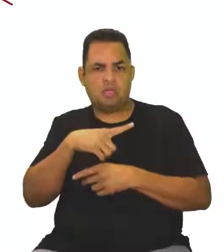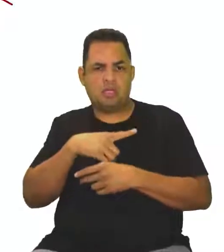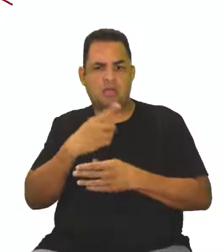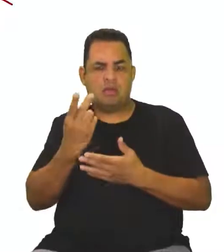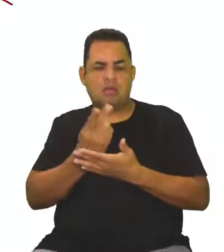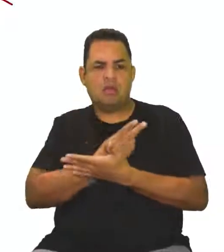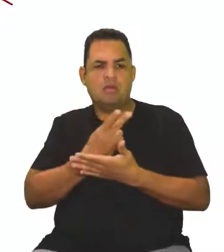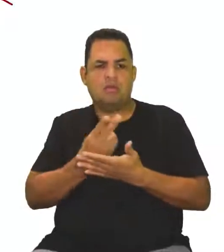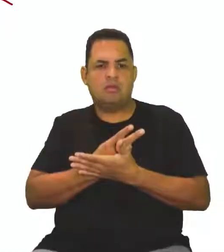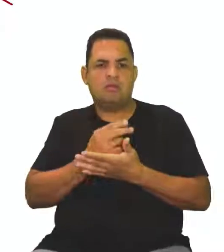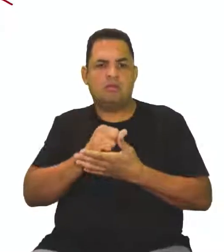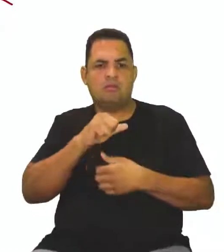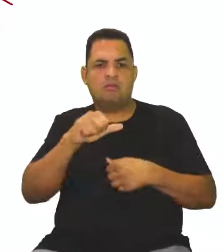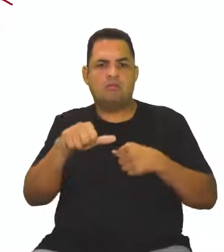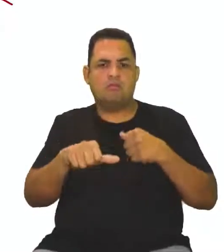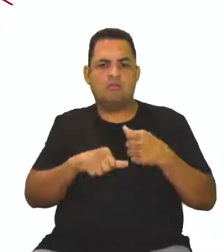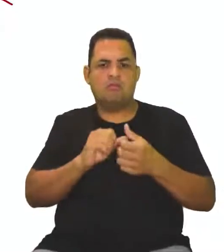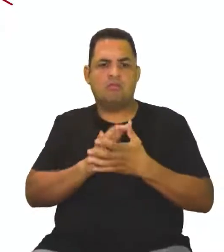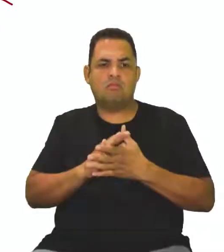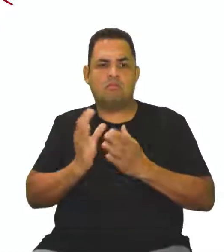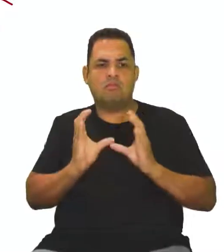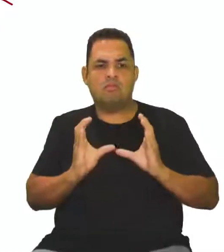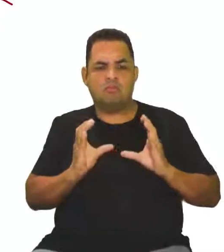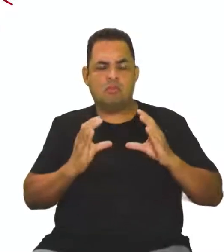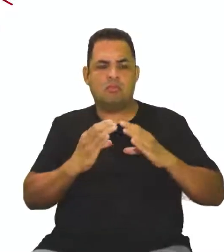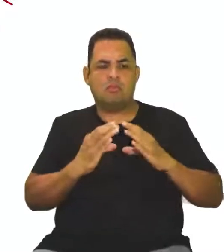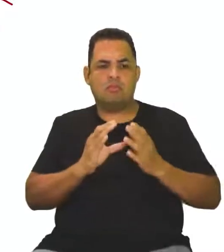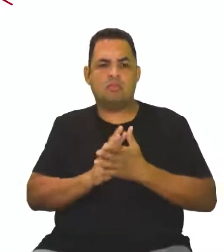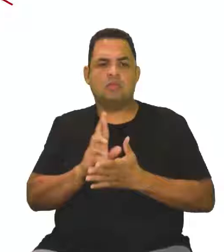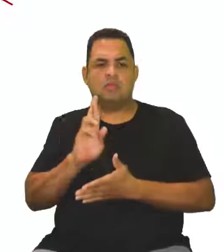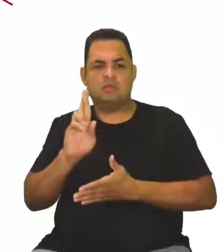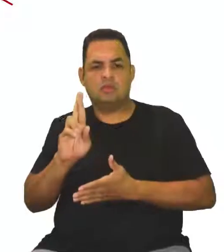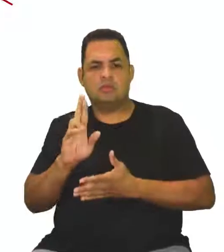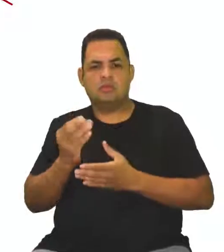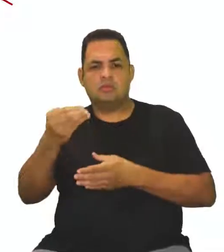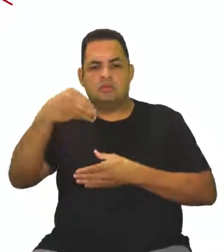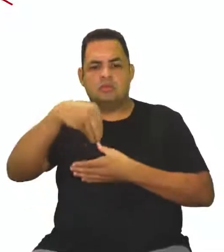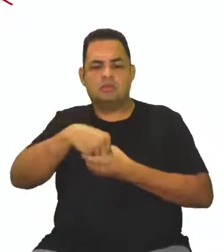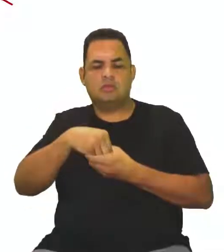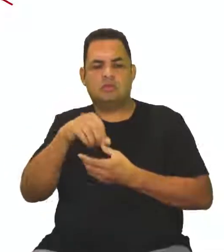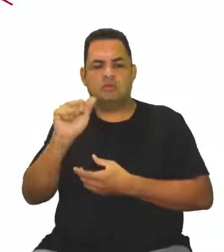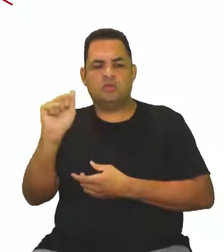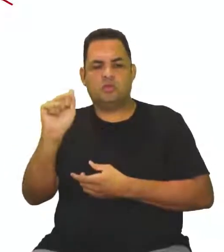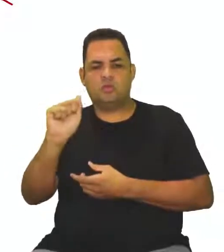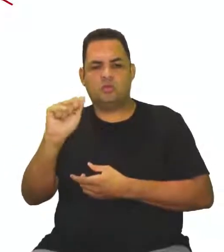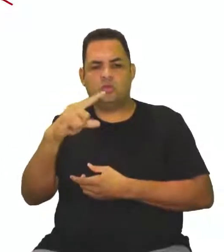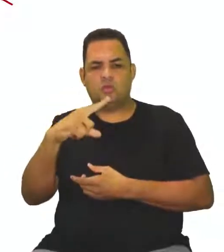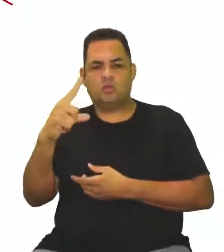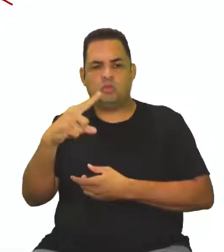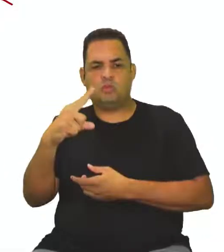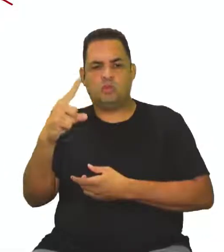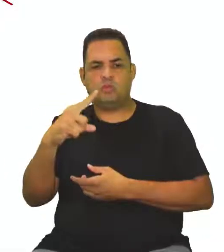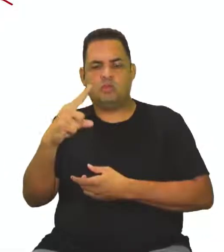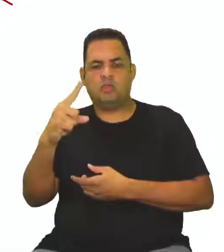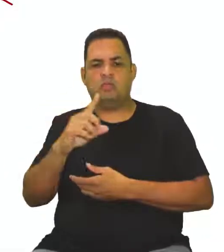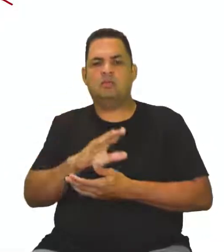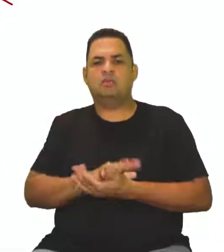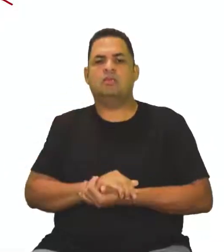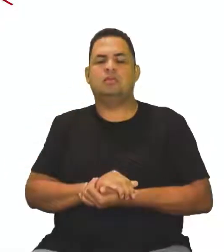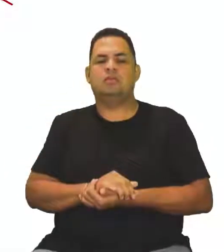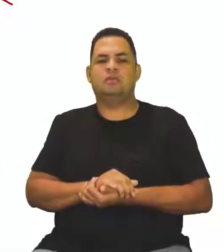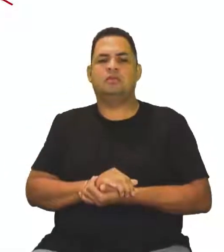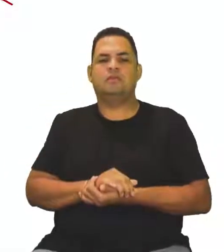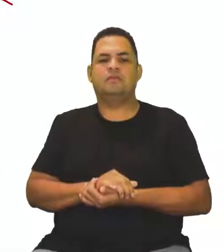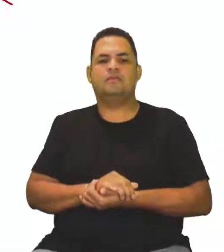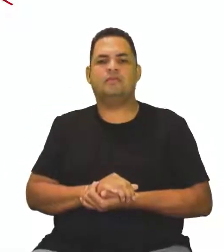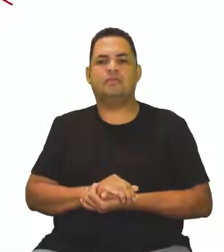devido à modificação causada no circuito pela resistência interna do amperímetro, tá bom? Então aí